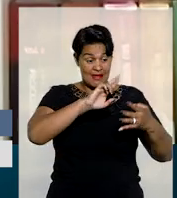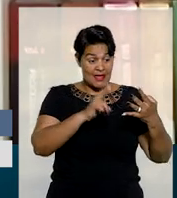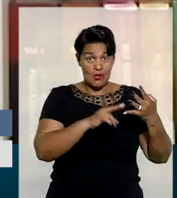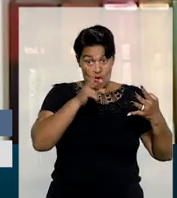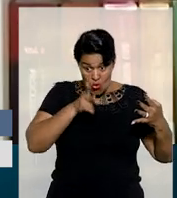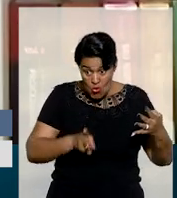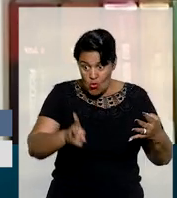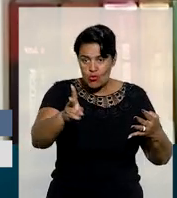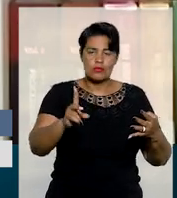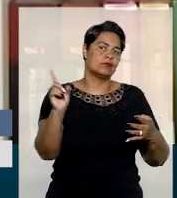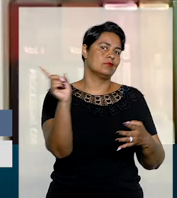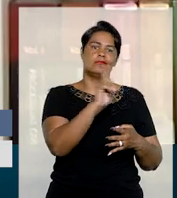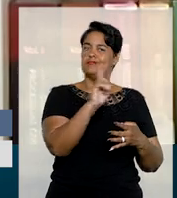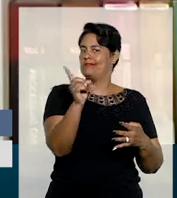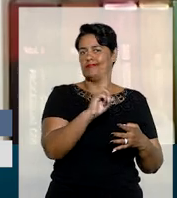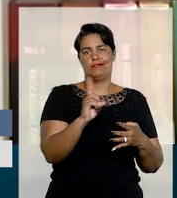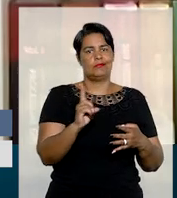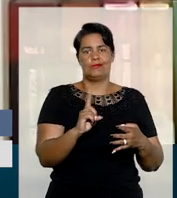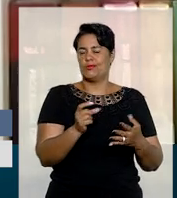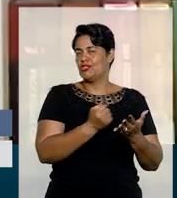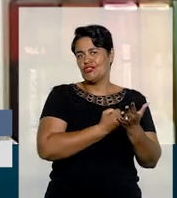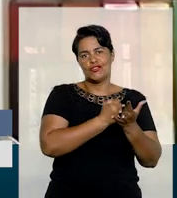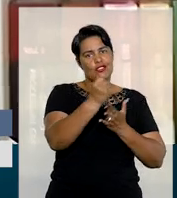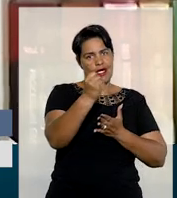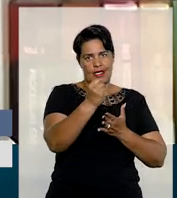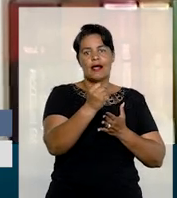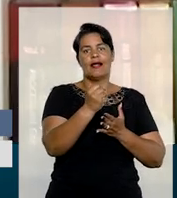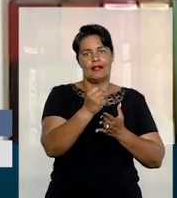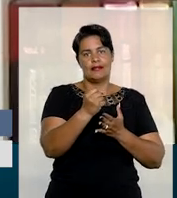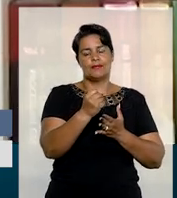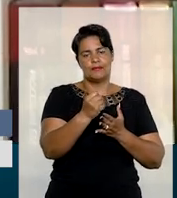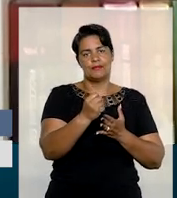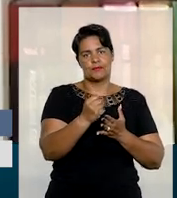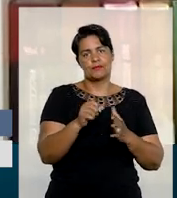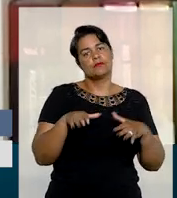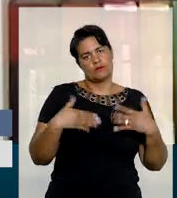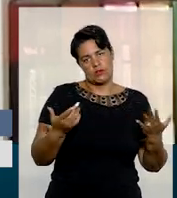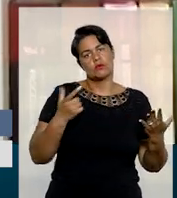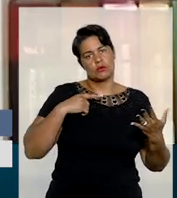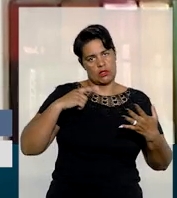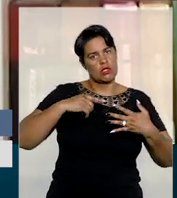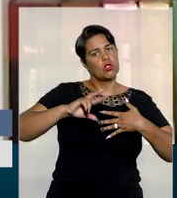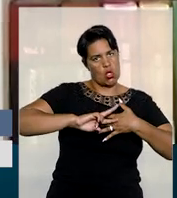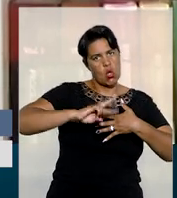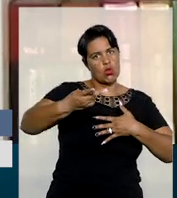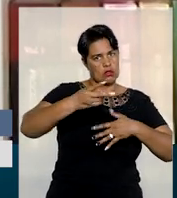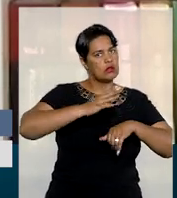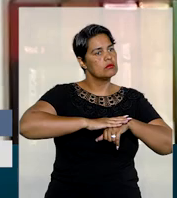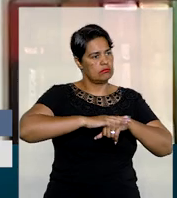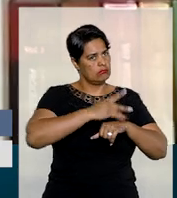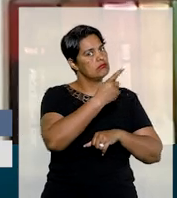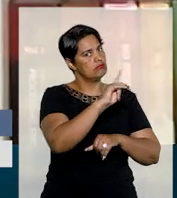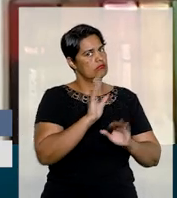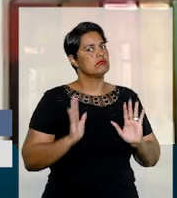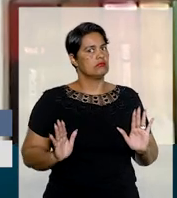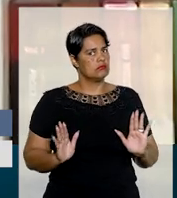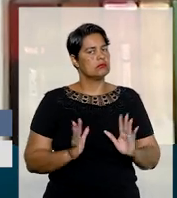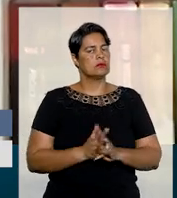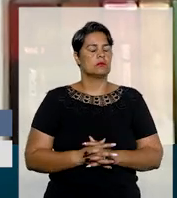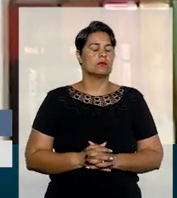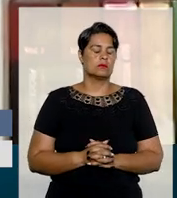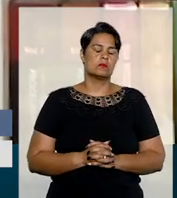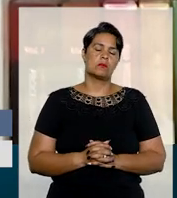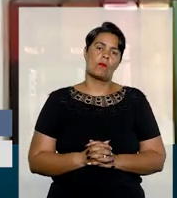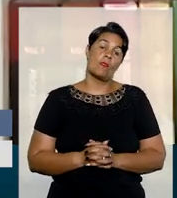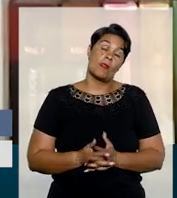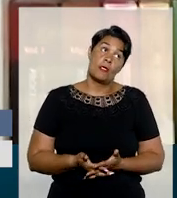no fato de que esse recurso não vai ser sequer conhecido, né? E disso aí decorrem outras tantas consequências para a parte.